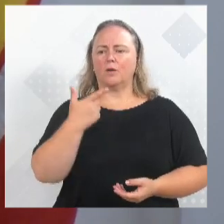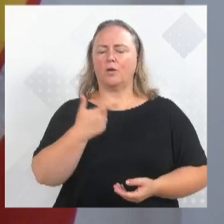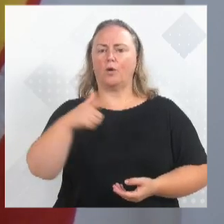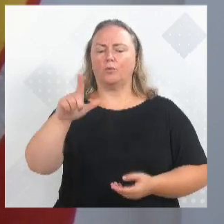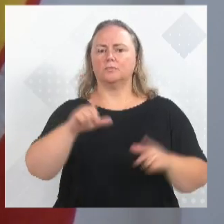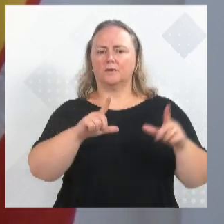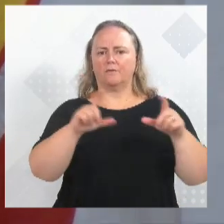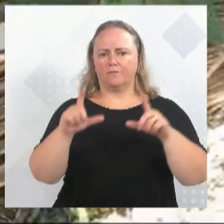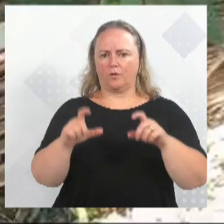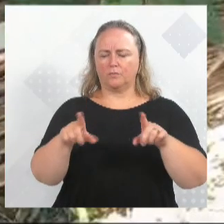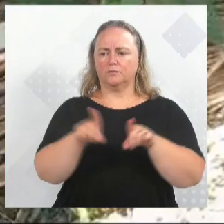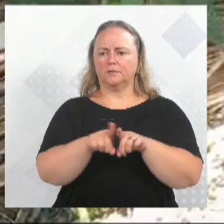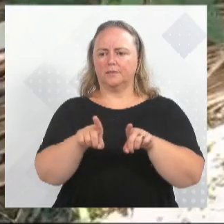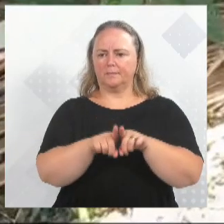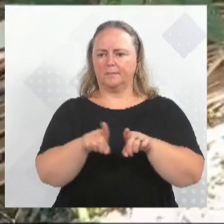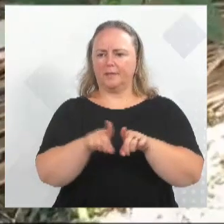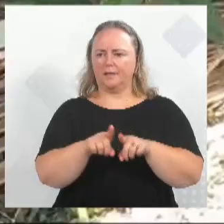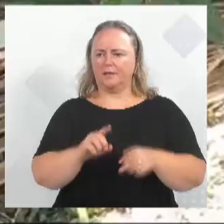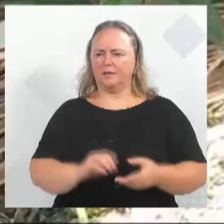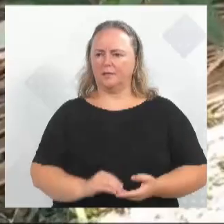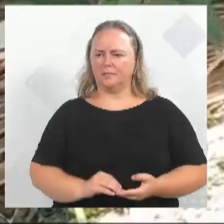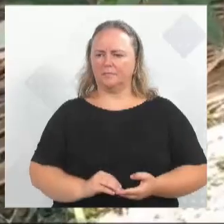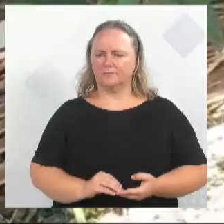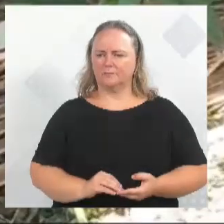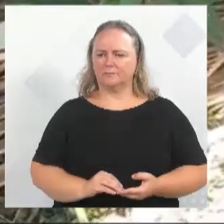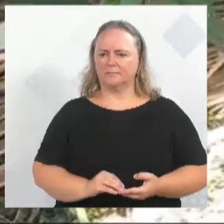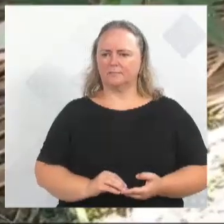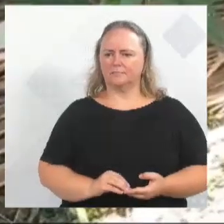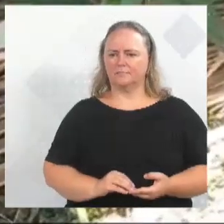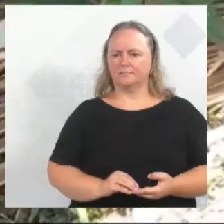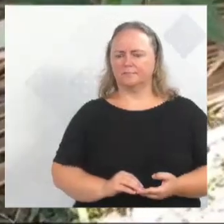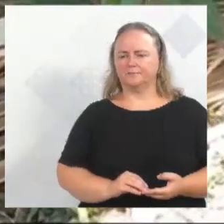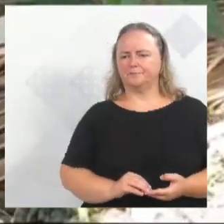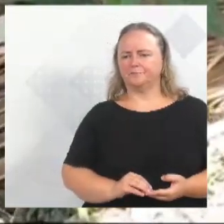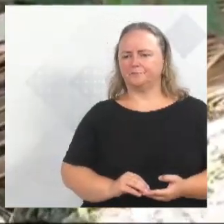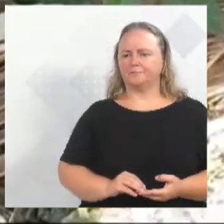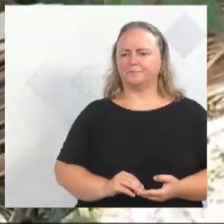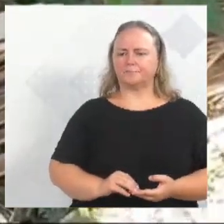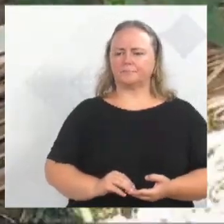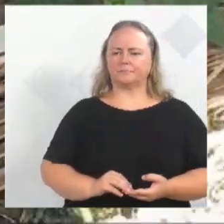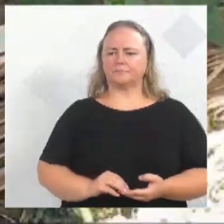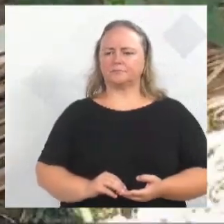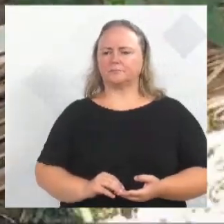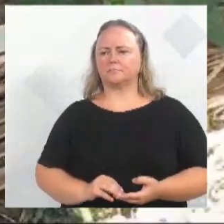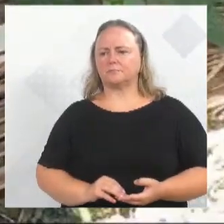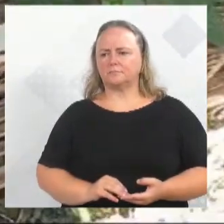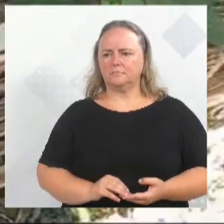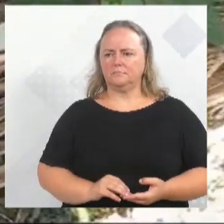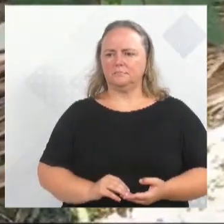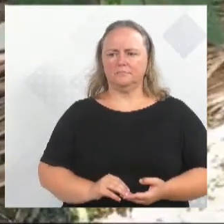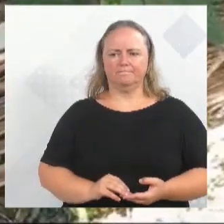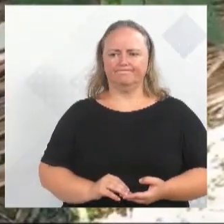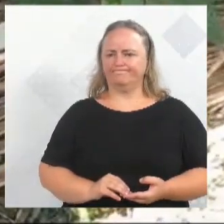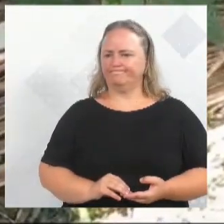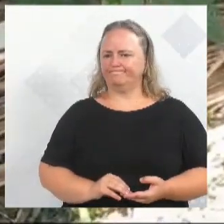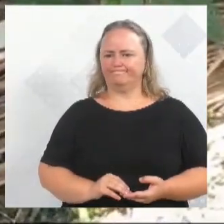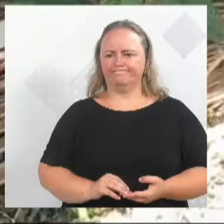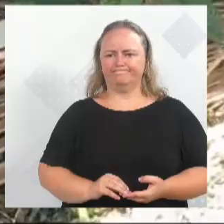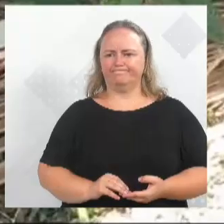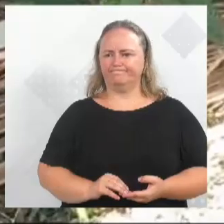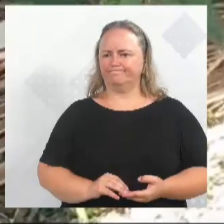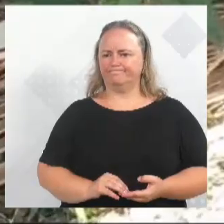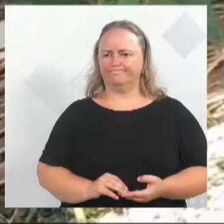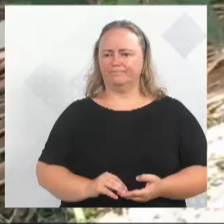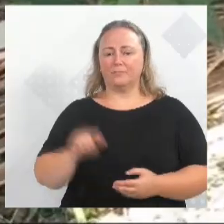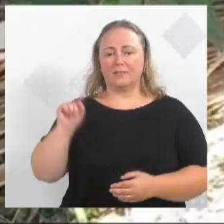ouvir o vereador Adriano nós temos uma foto de Entulhos Olha só isso aqui é